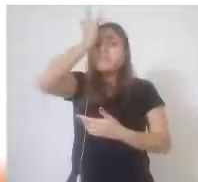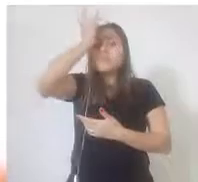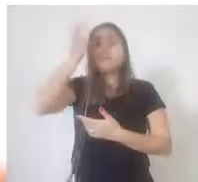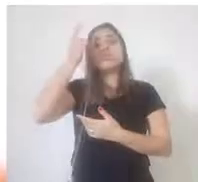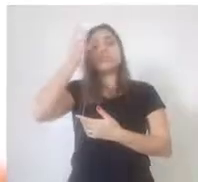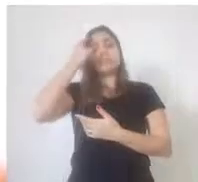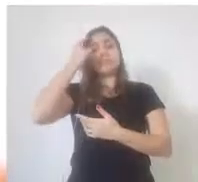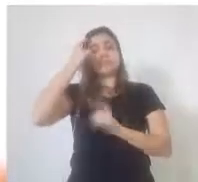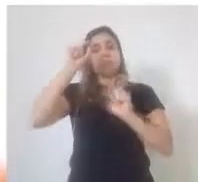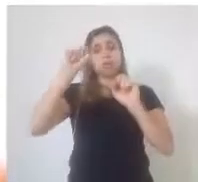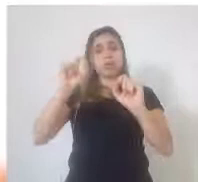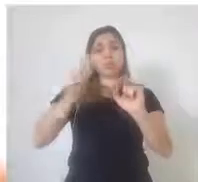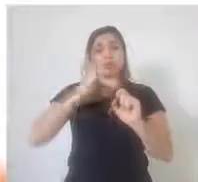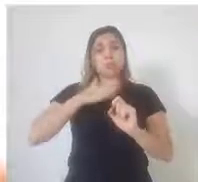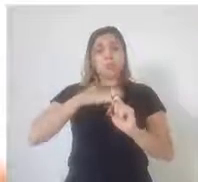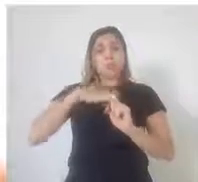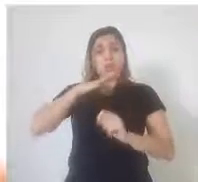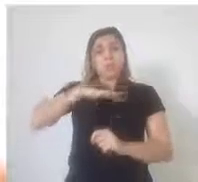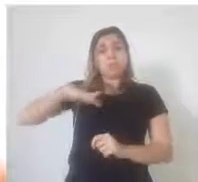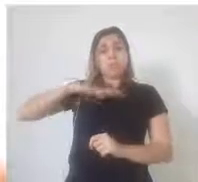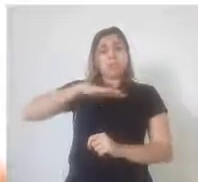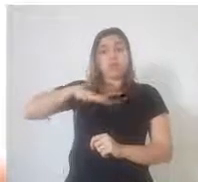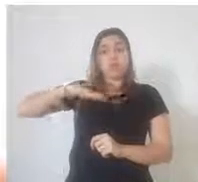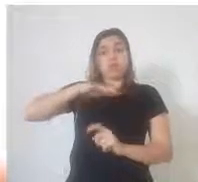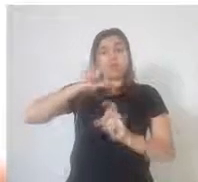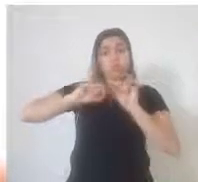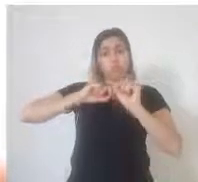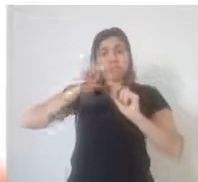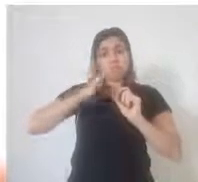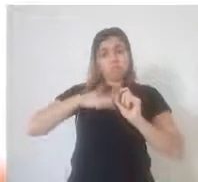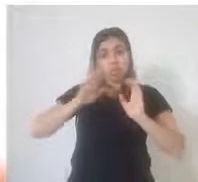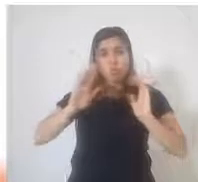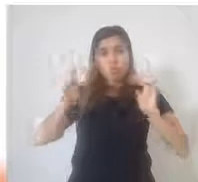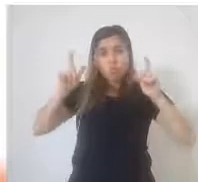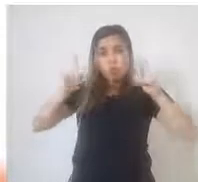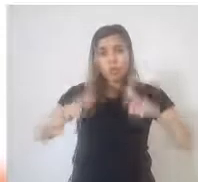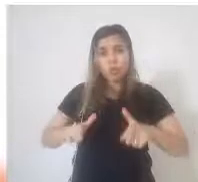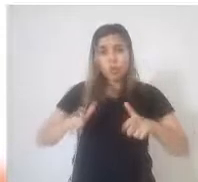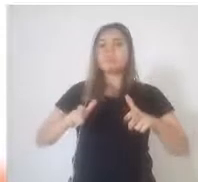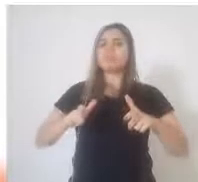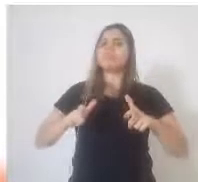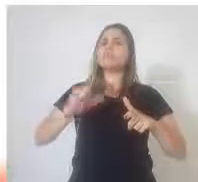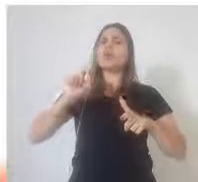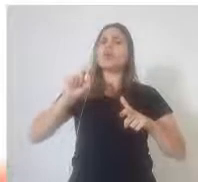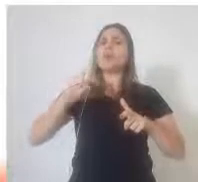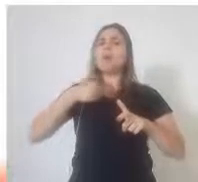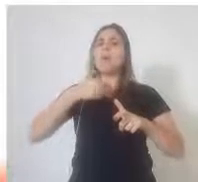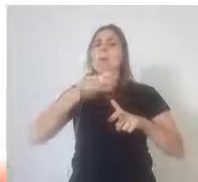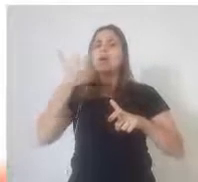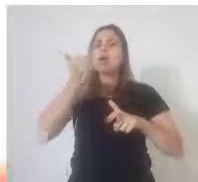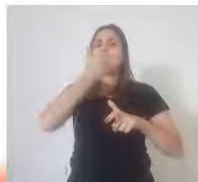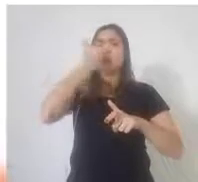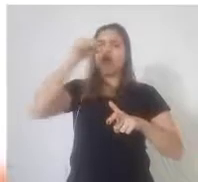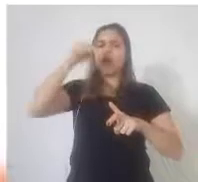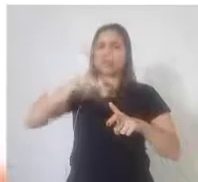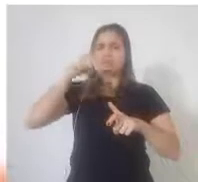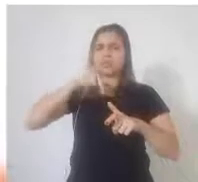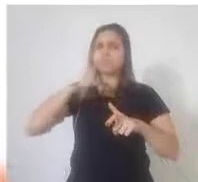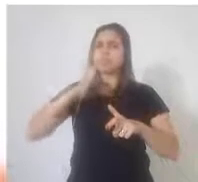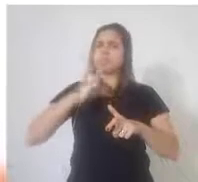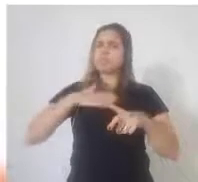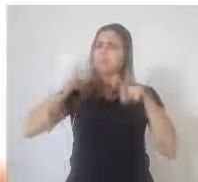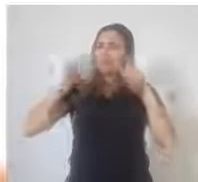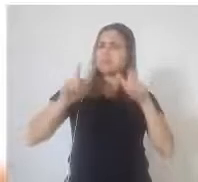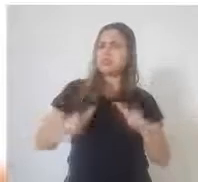Então é muito mais fácil a gente pensar no nosso microambiente. O que eu poderia fazer no meu microambiente para melhorar a qualidade